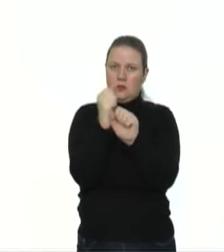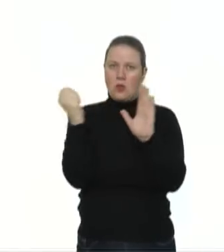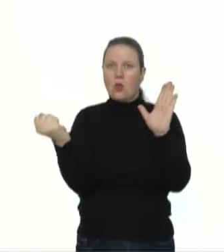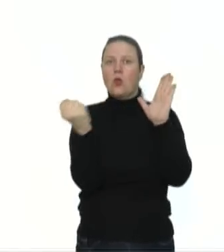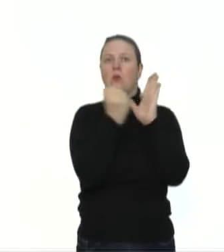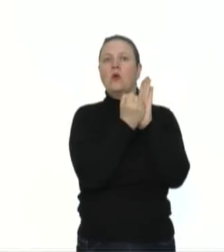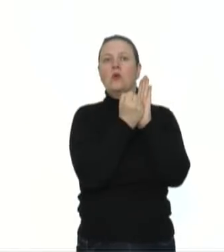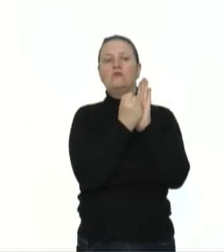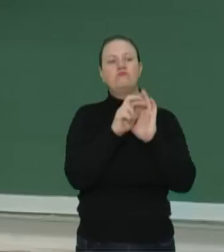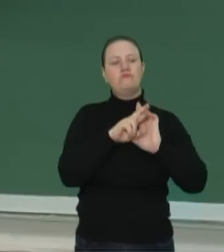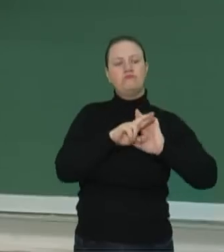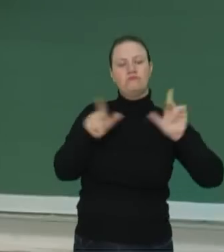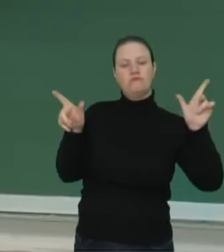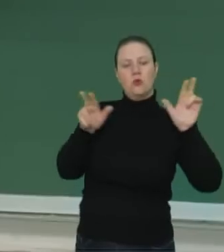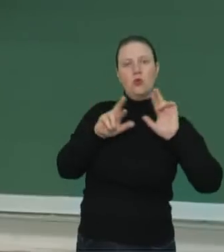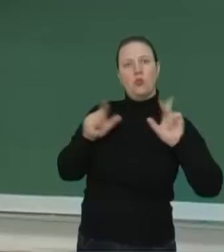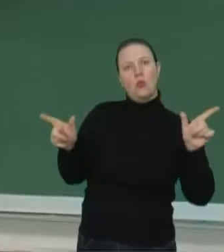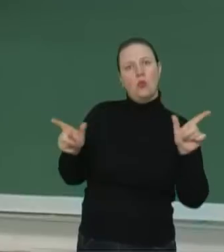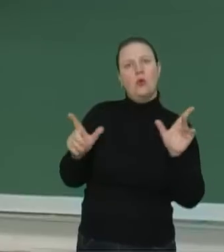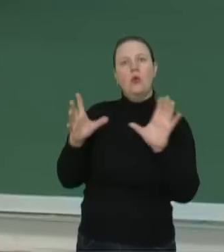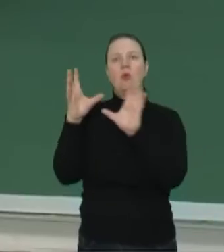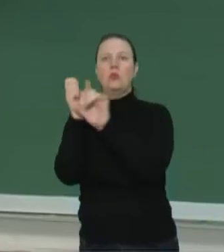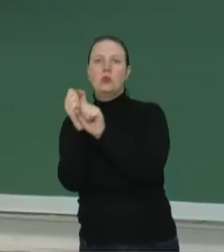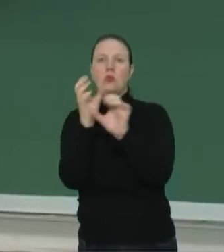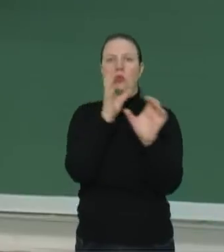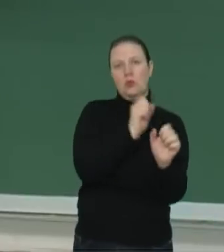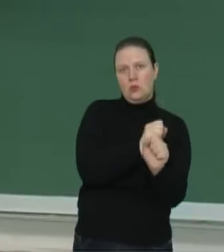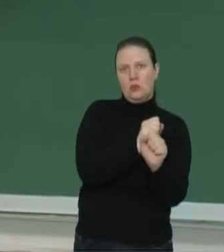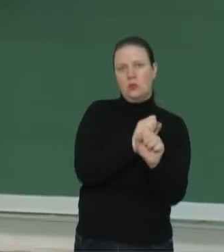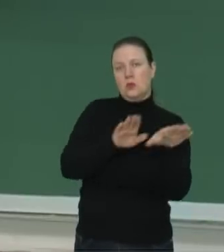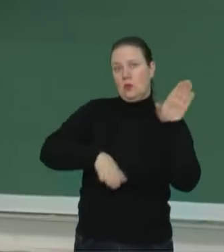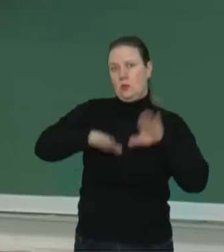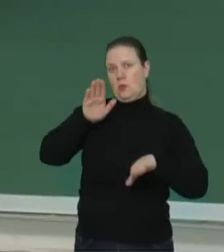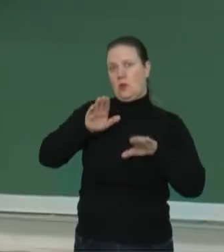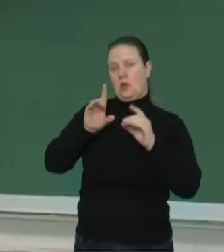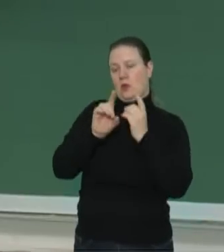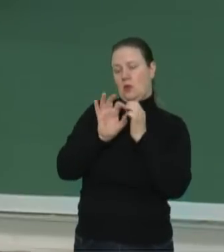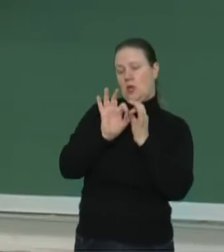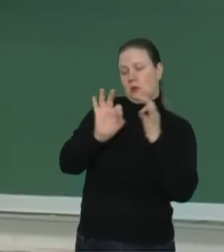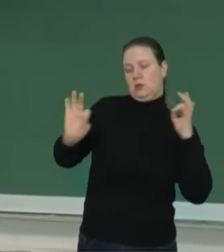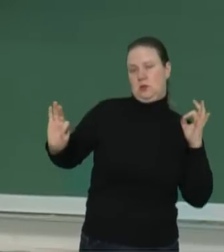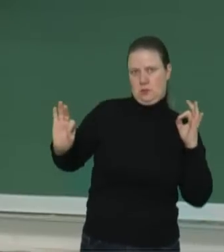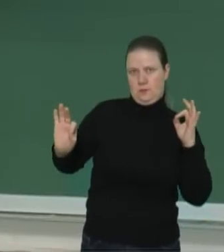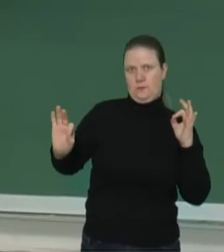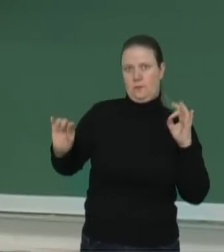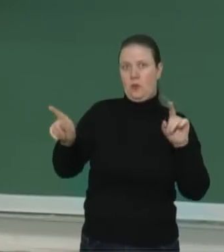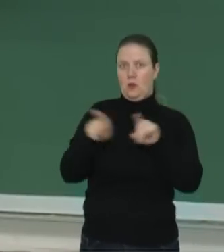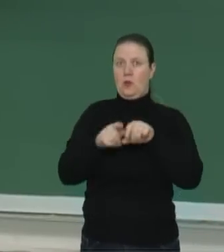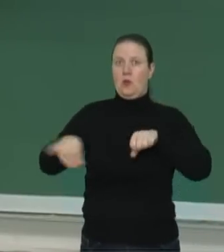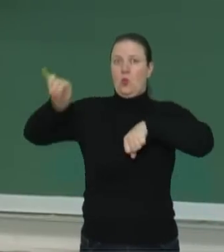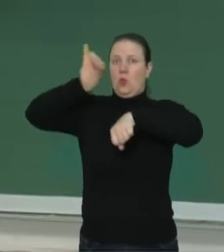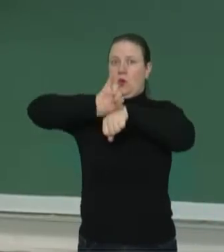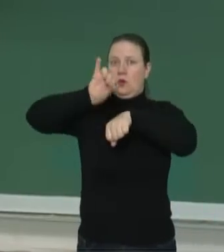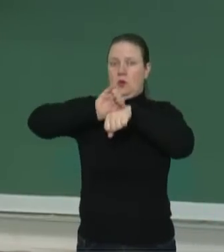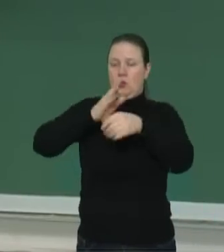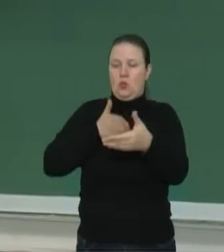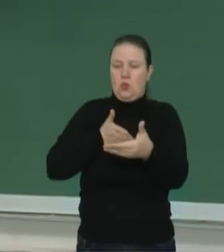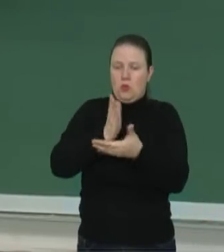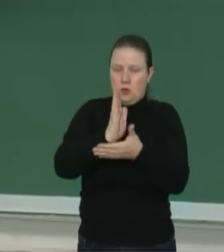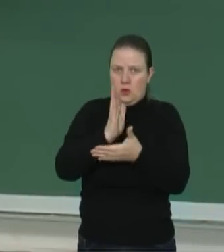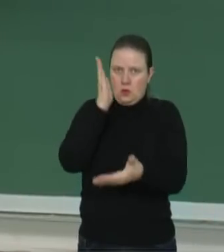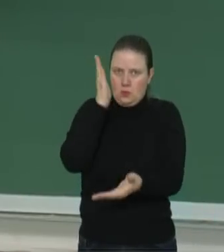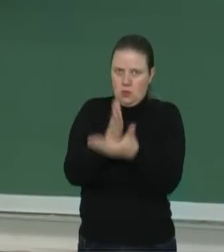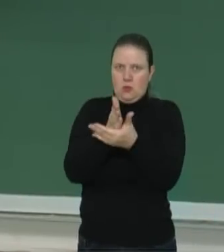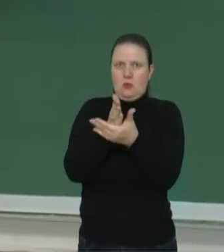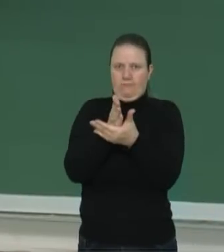a diferença de pontuação das cestas, tá? E mais a linha central dividindo a quadra ao